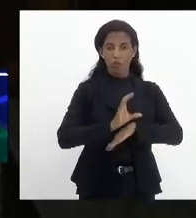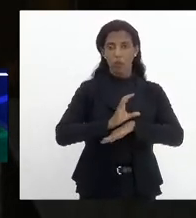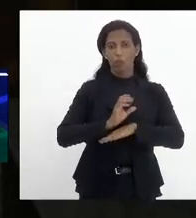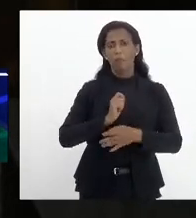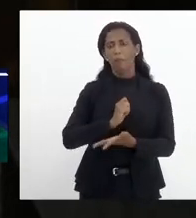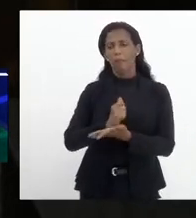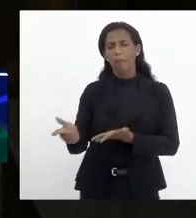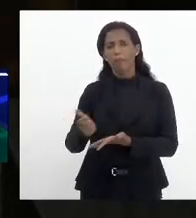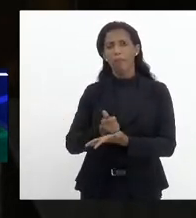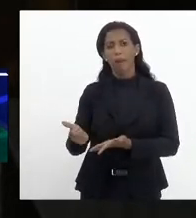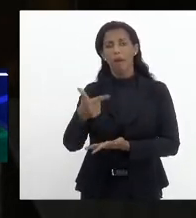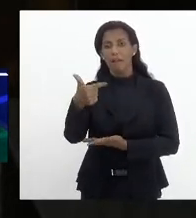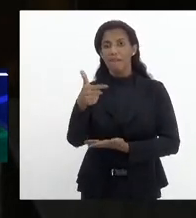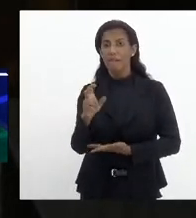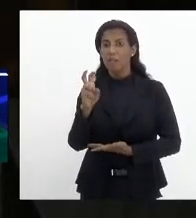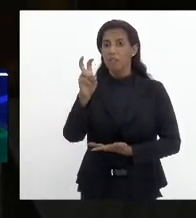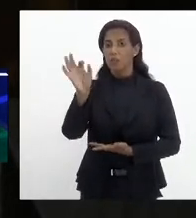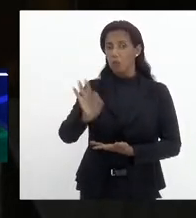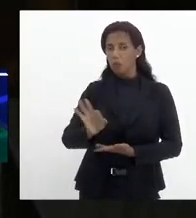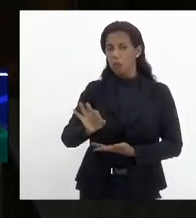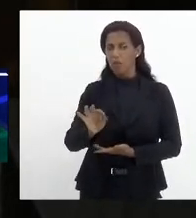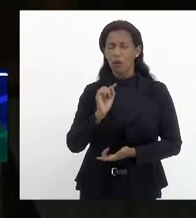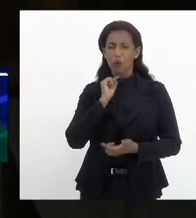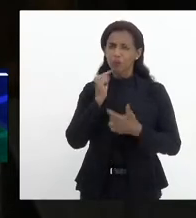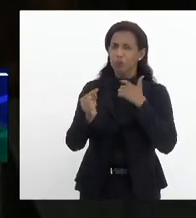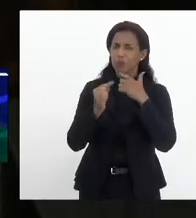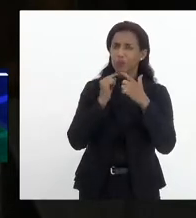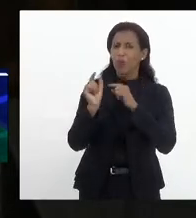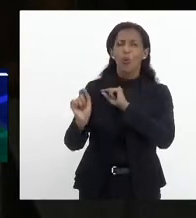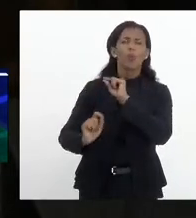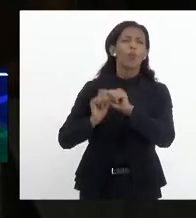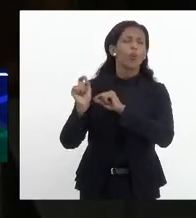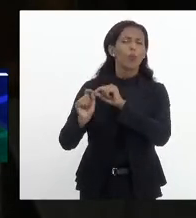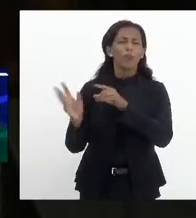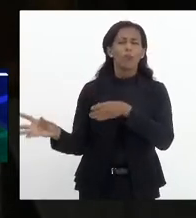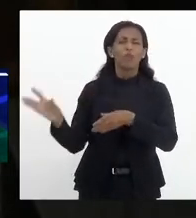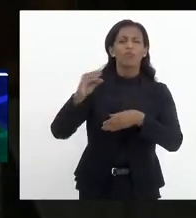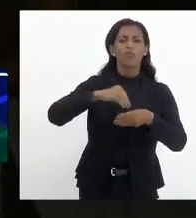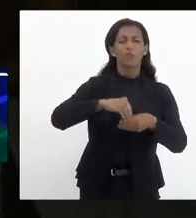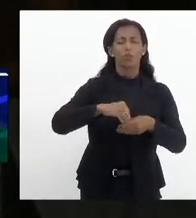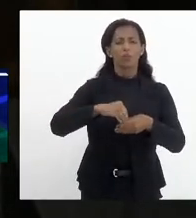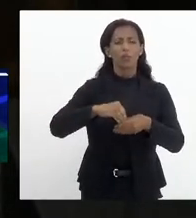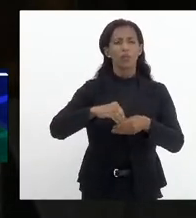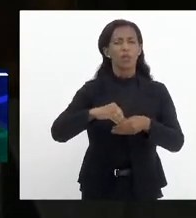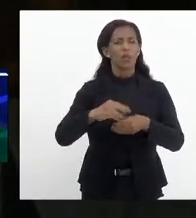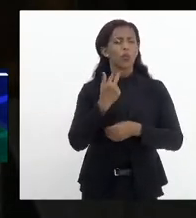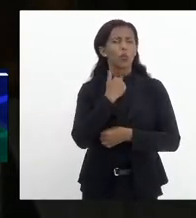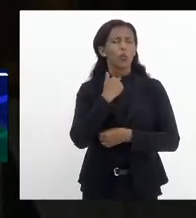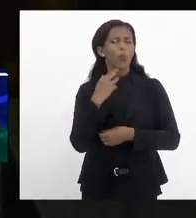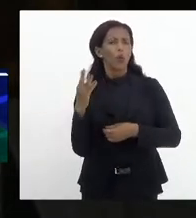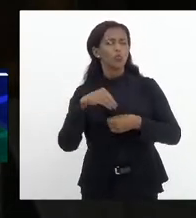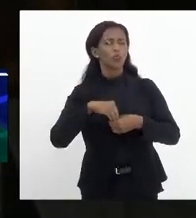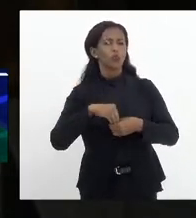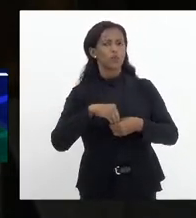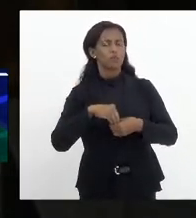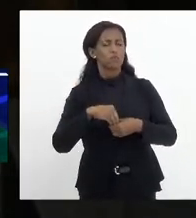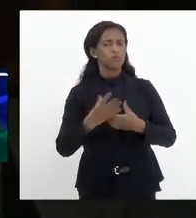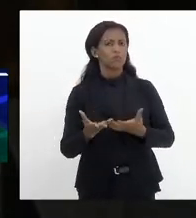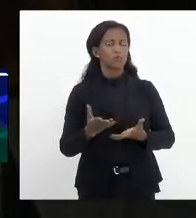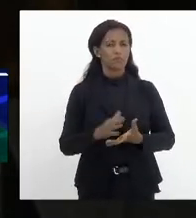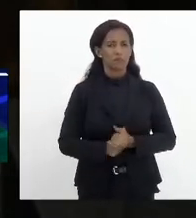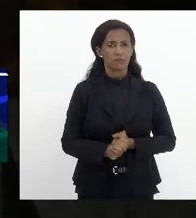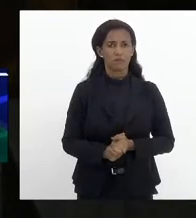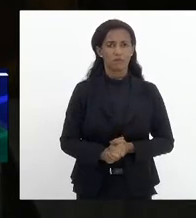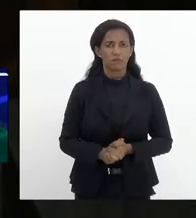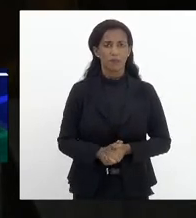25%. Mas há muitas dúvidas sobre o que pode ser incluído e o que não pode ser incluído.